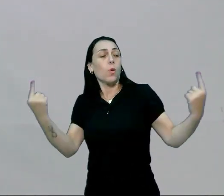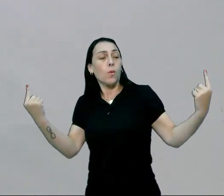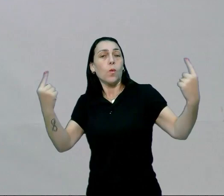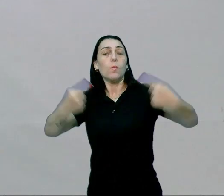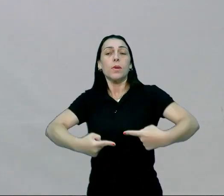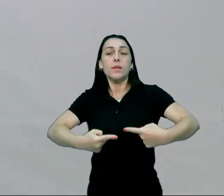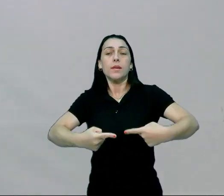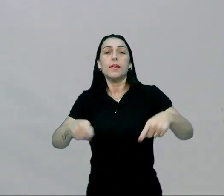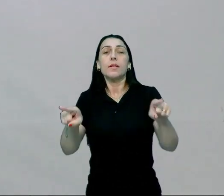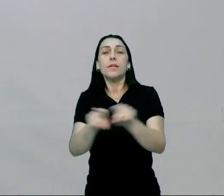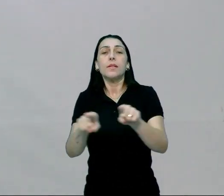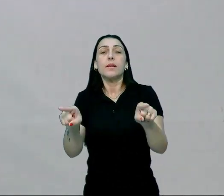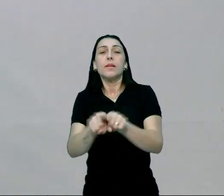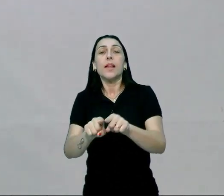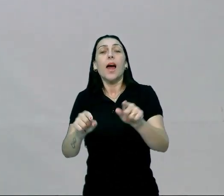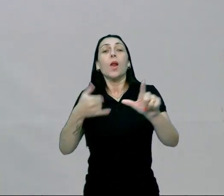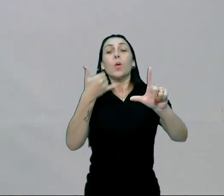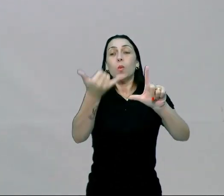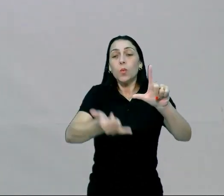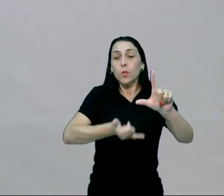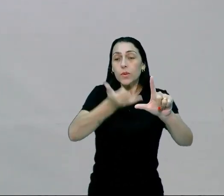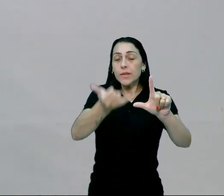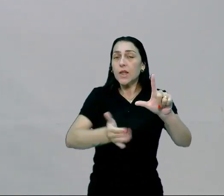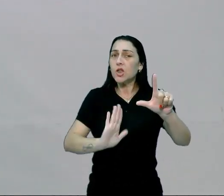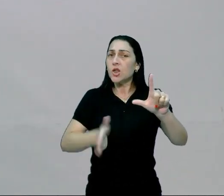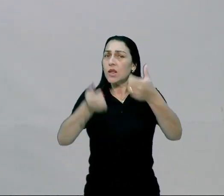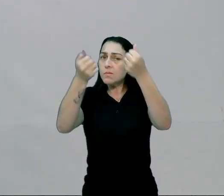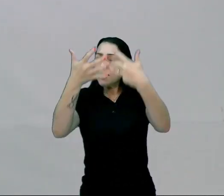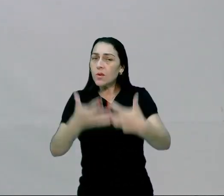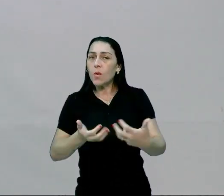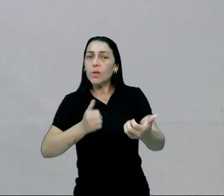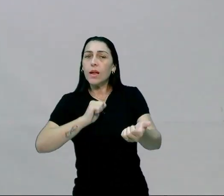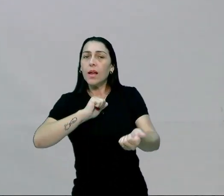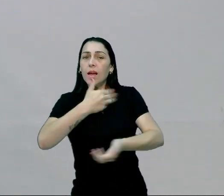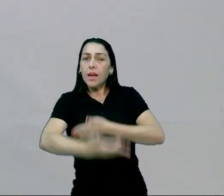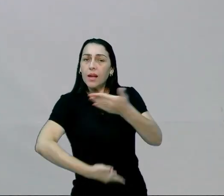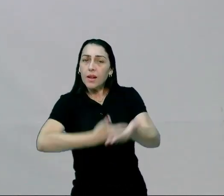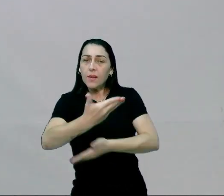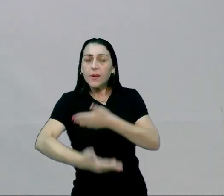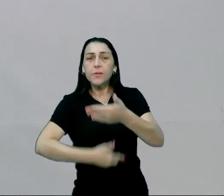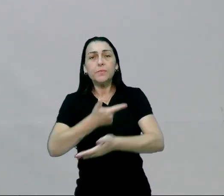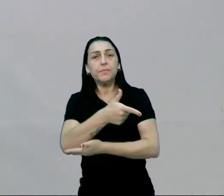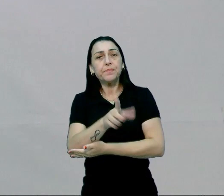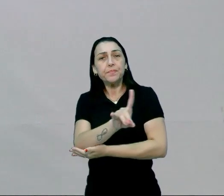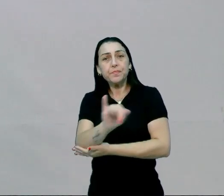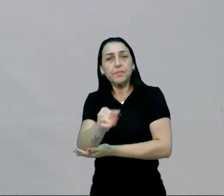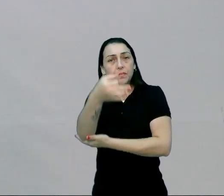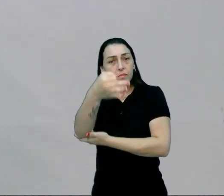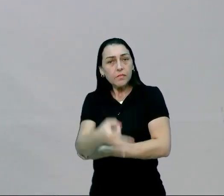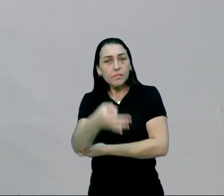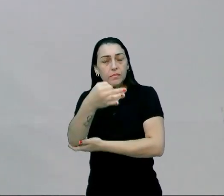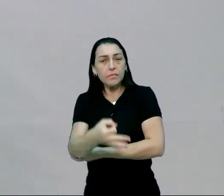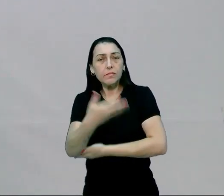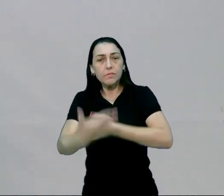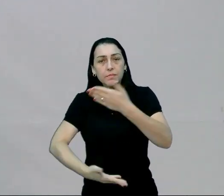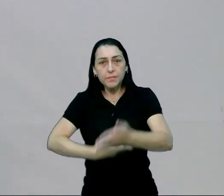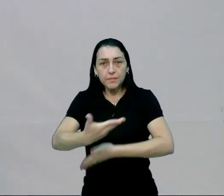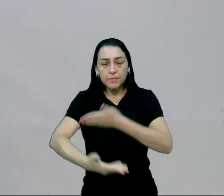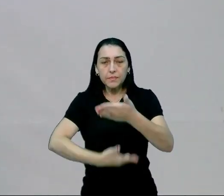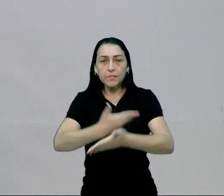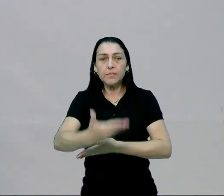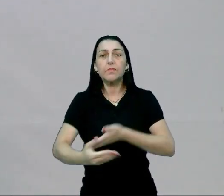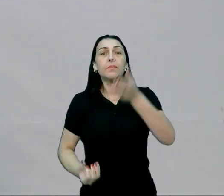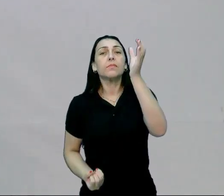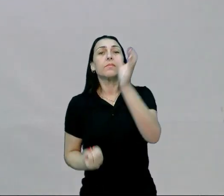competição e o aspecto da ludicidade que a gente já mencionou, sempre estava ali relacionado. Como não tem uma data precisa e relacionada